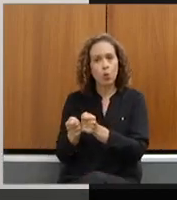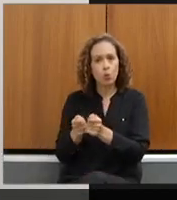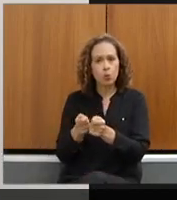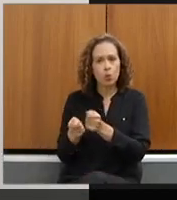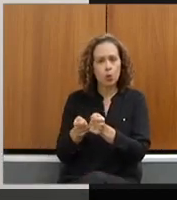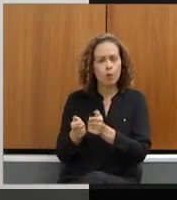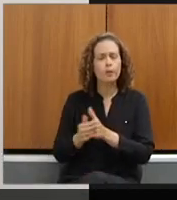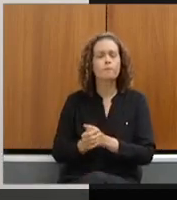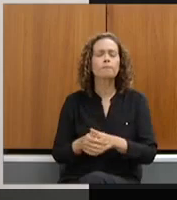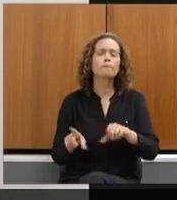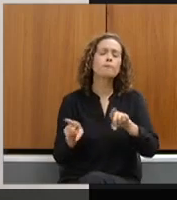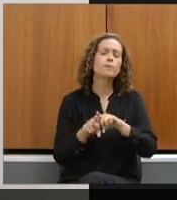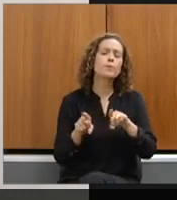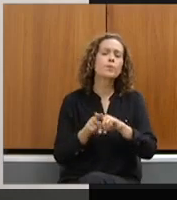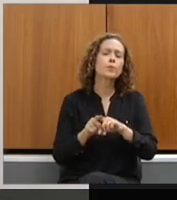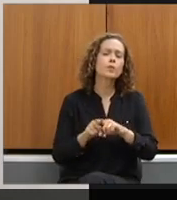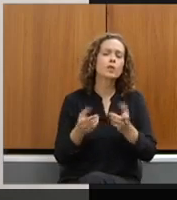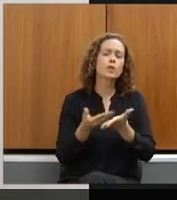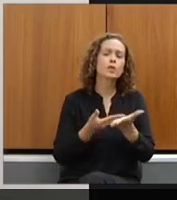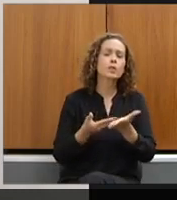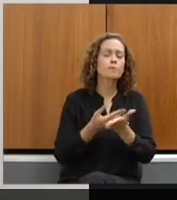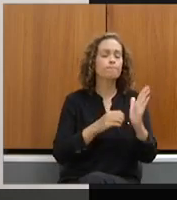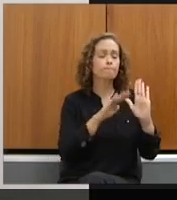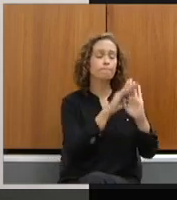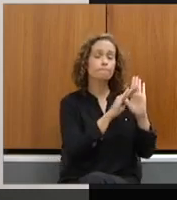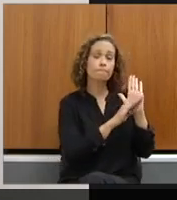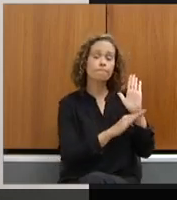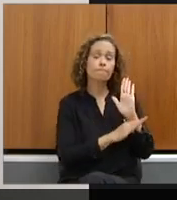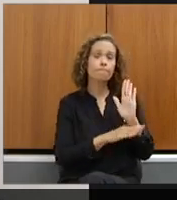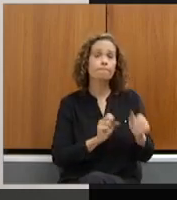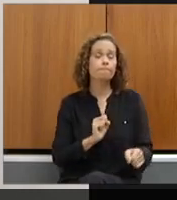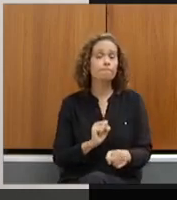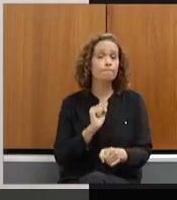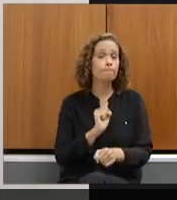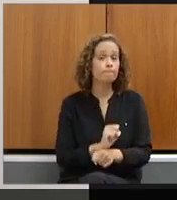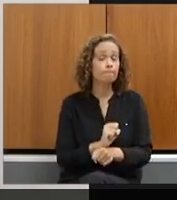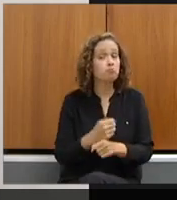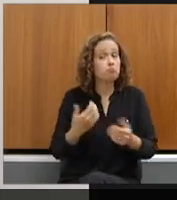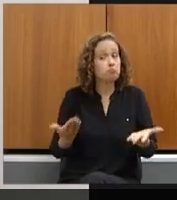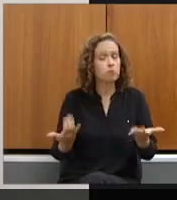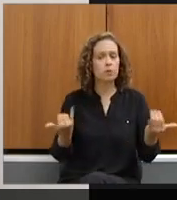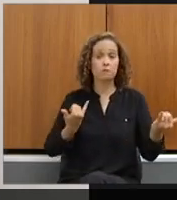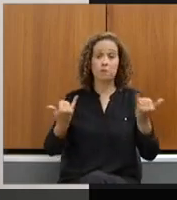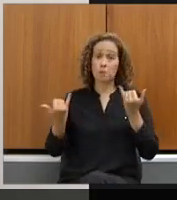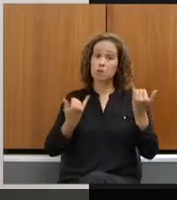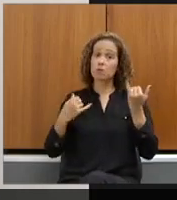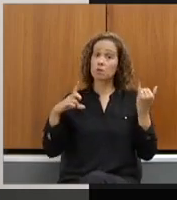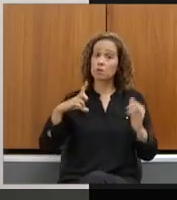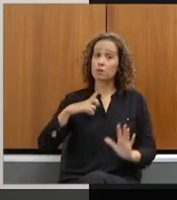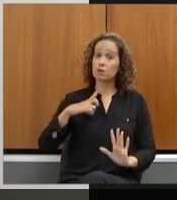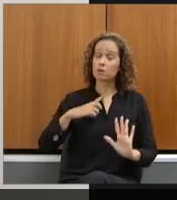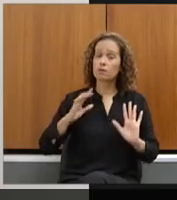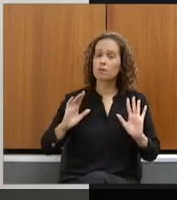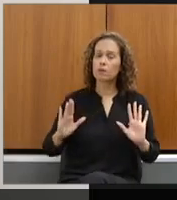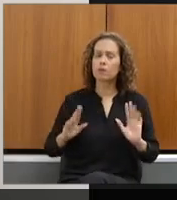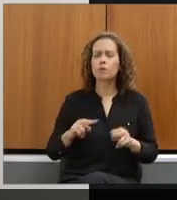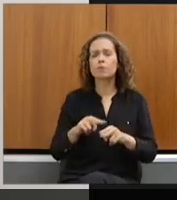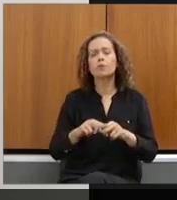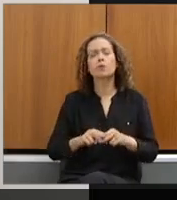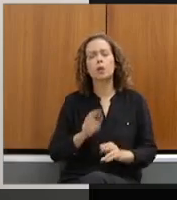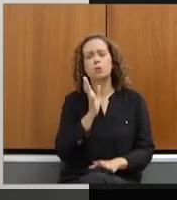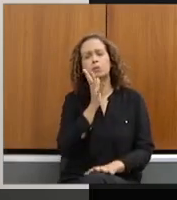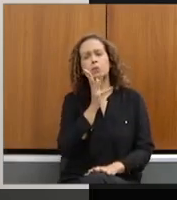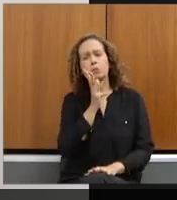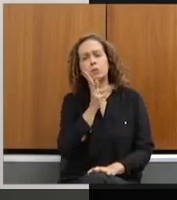as tratativas foram interrompidas é segundo as informações que tivemos pela lentidão